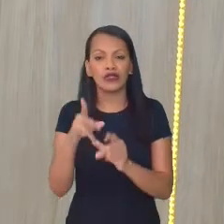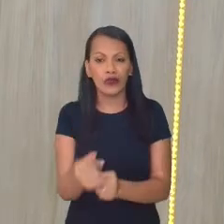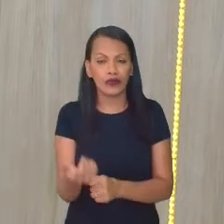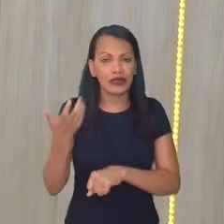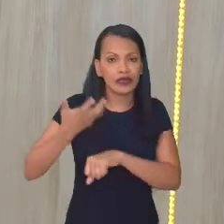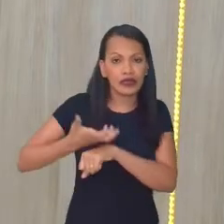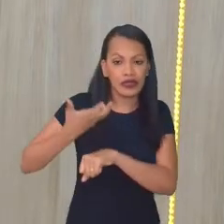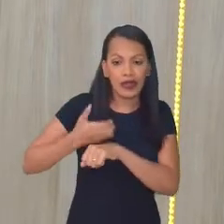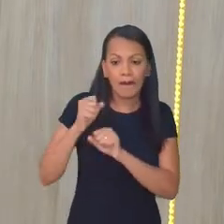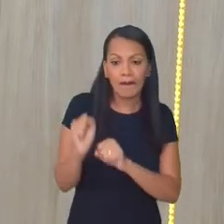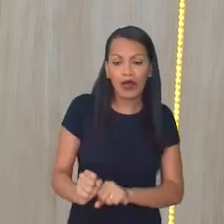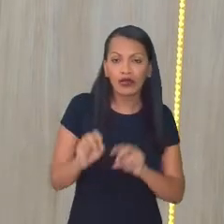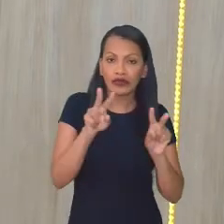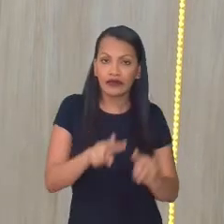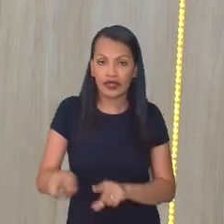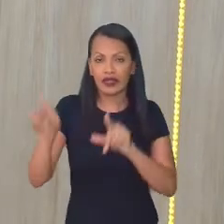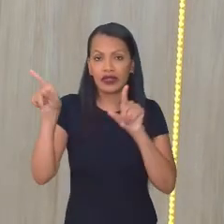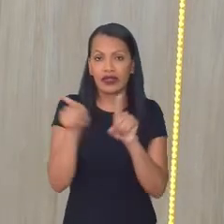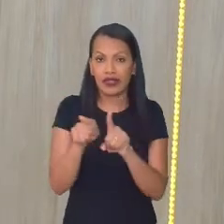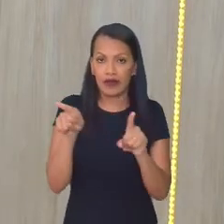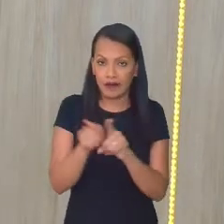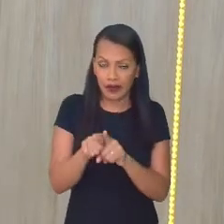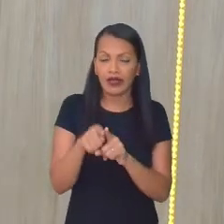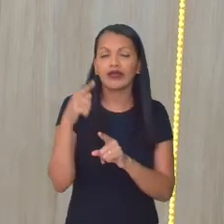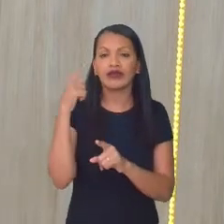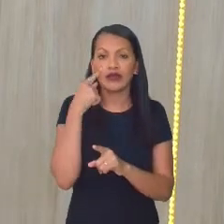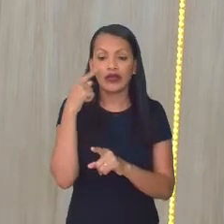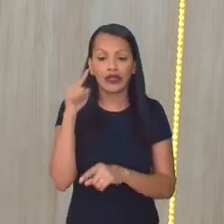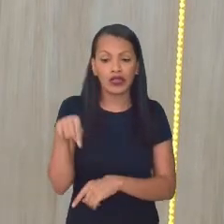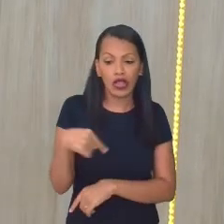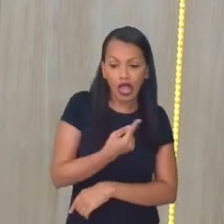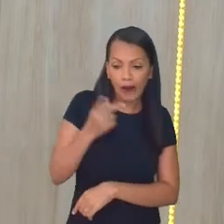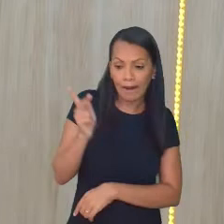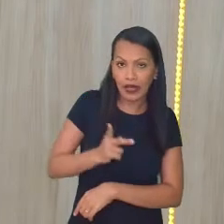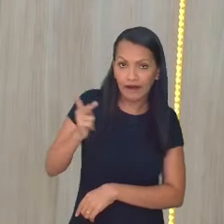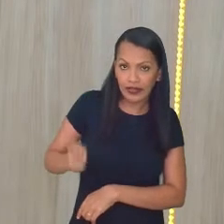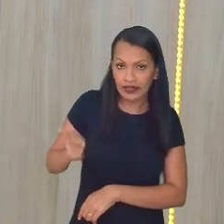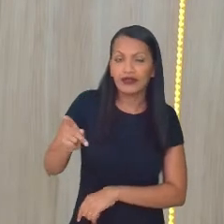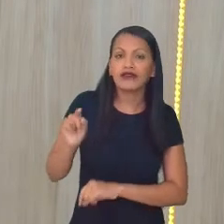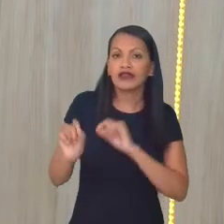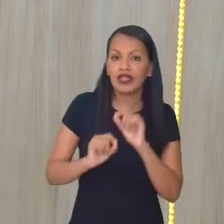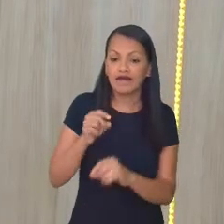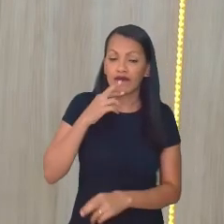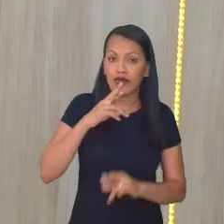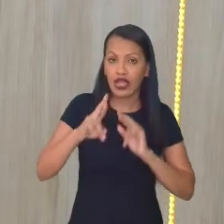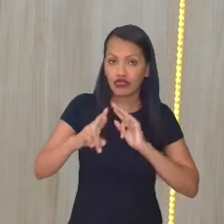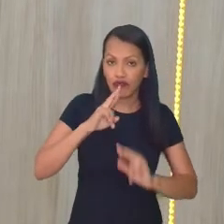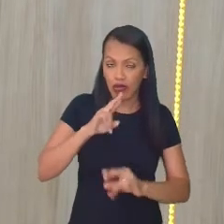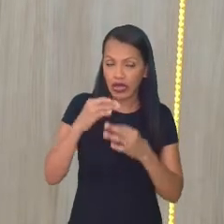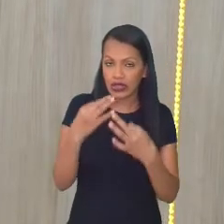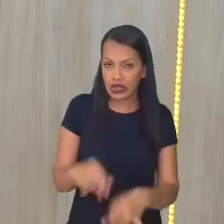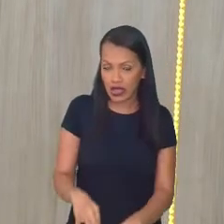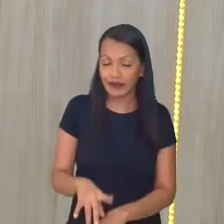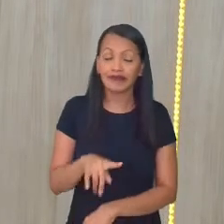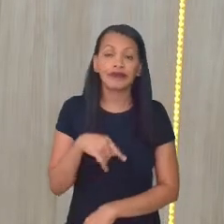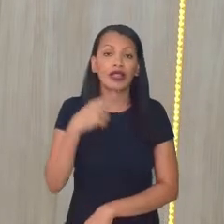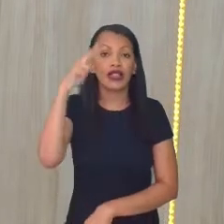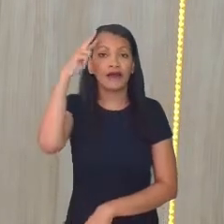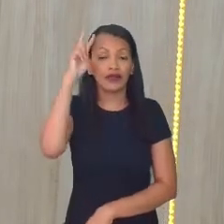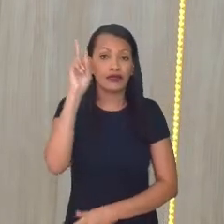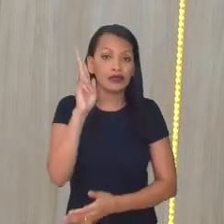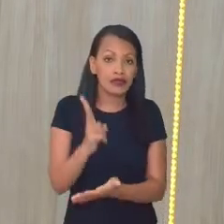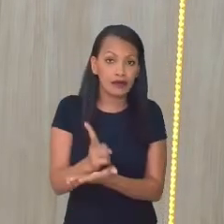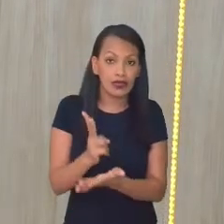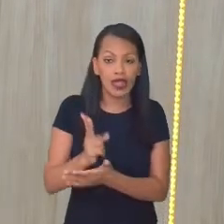vocês podem rever e também deixar o recadinho para nós professores que iremos responder. Lembrando sempre que nós